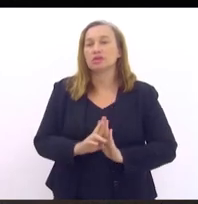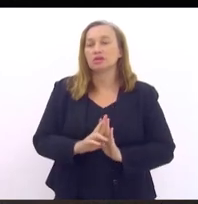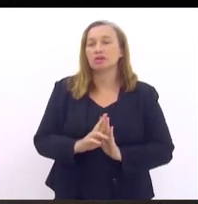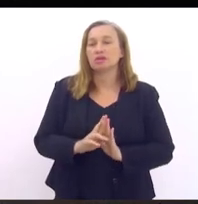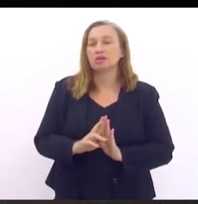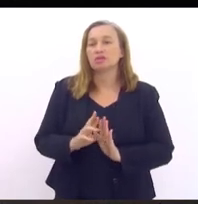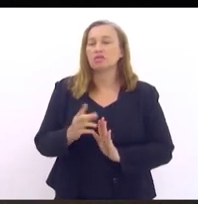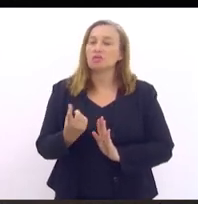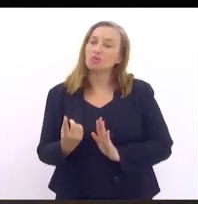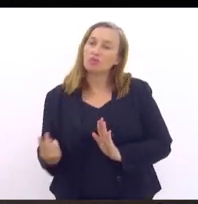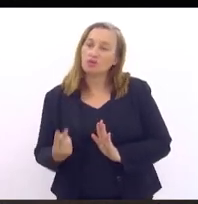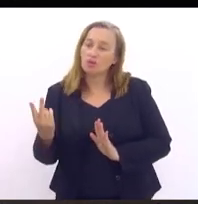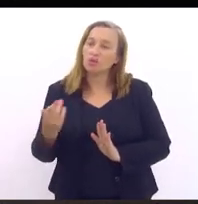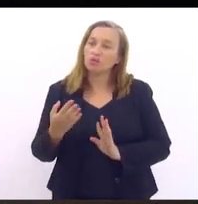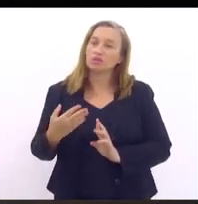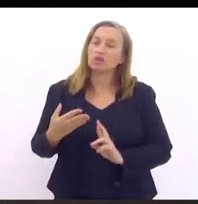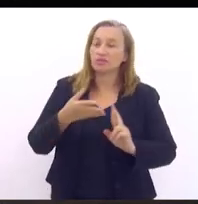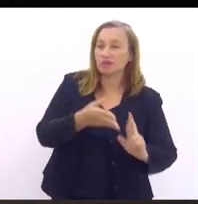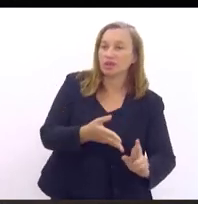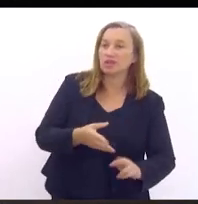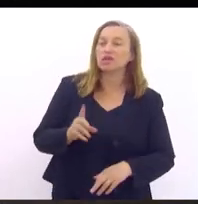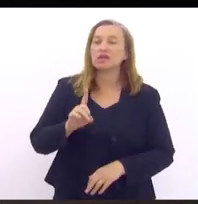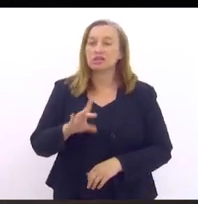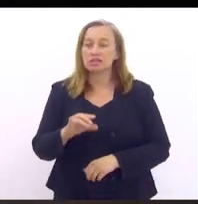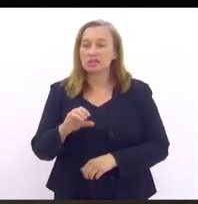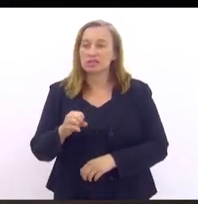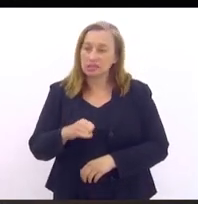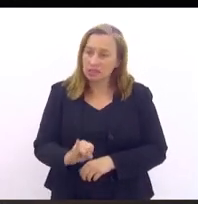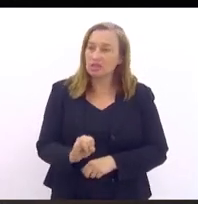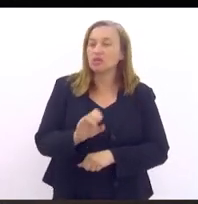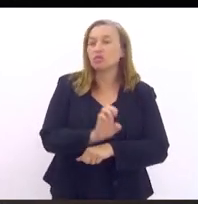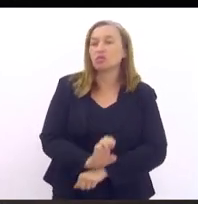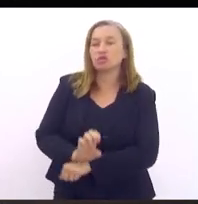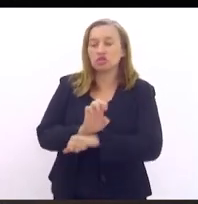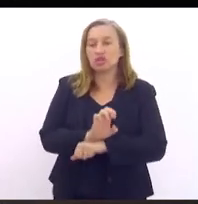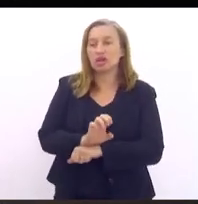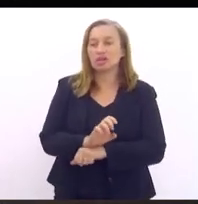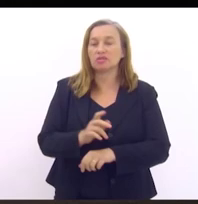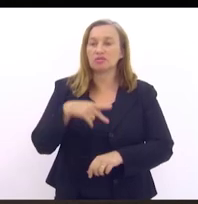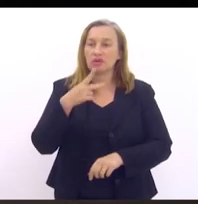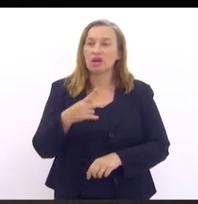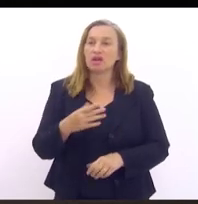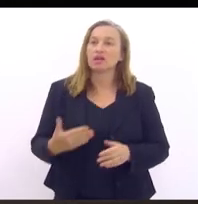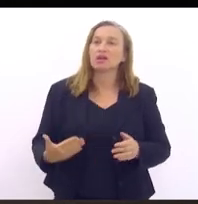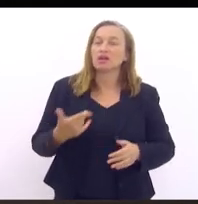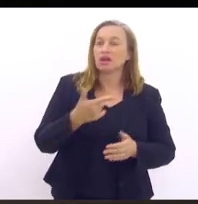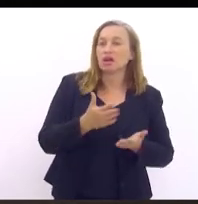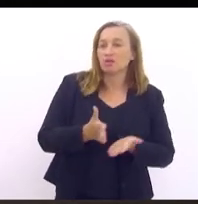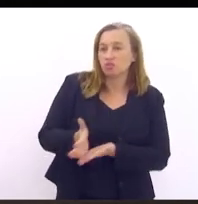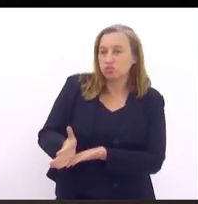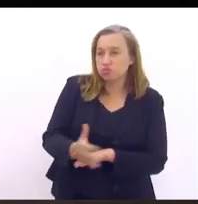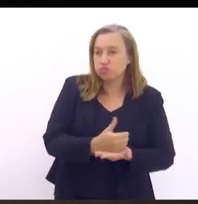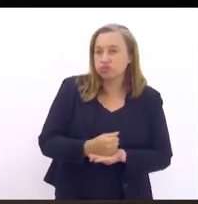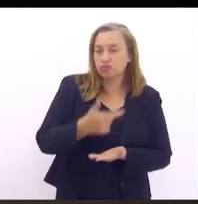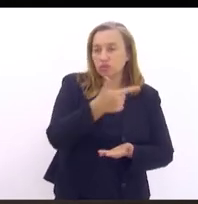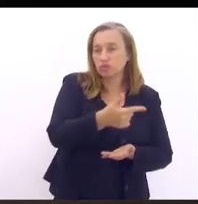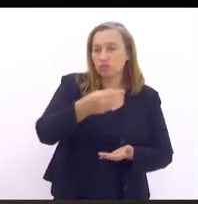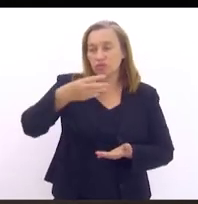Caso algum estado julgue que sua arrecadação no período de 2024 a 2028 não